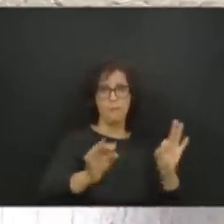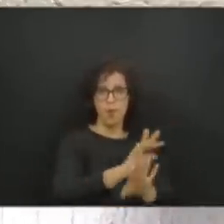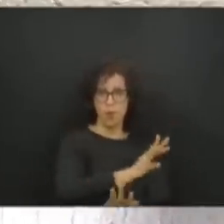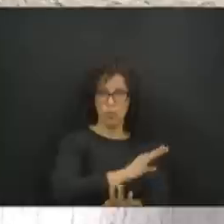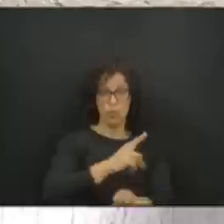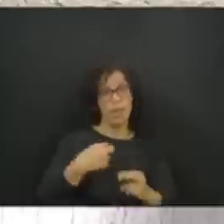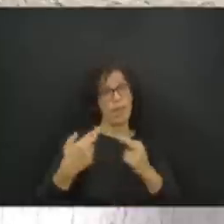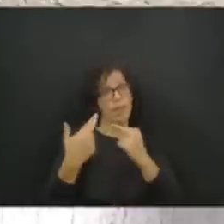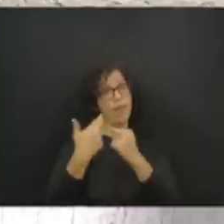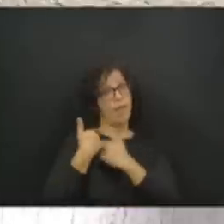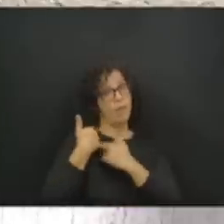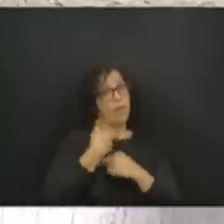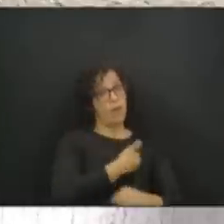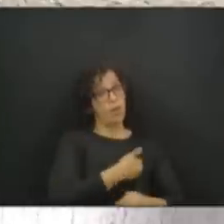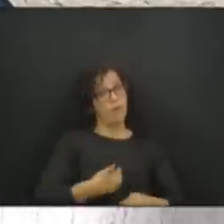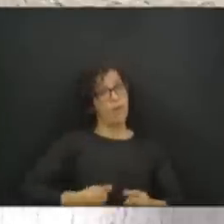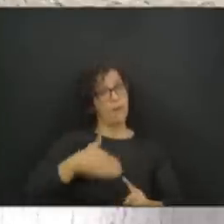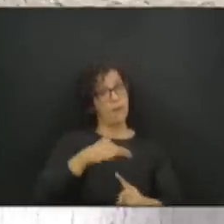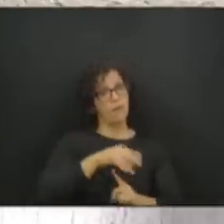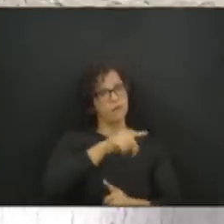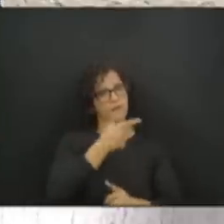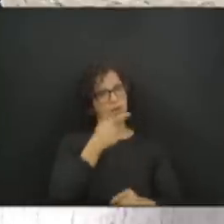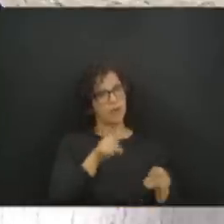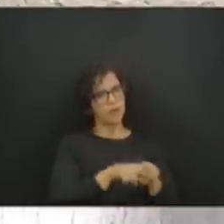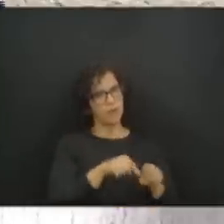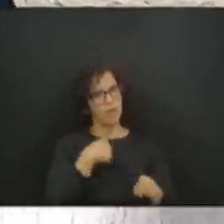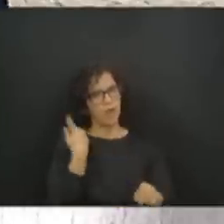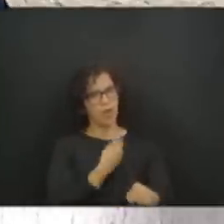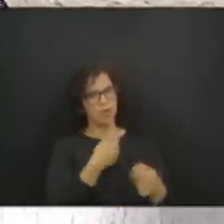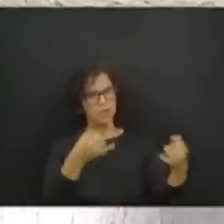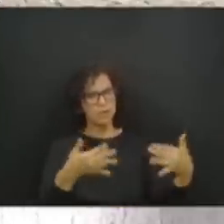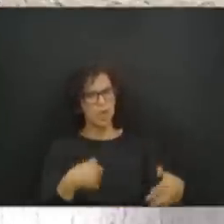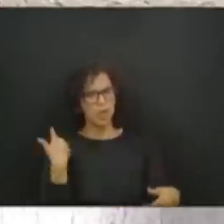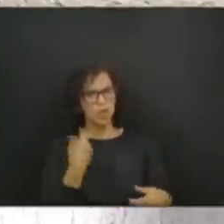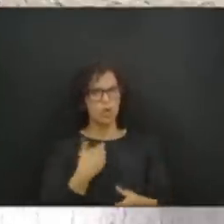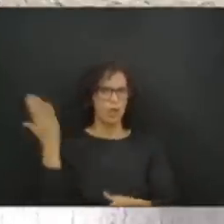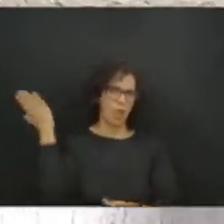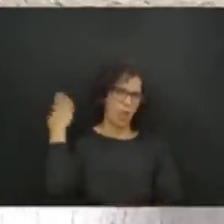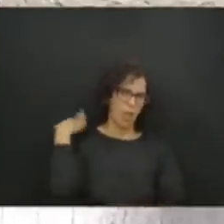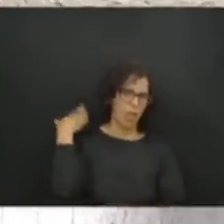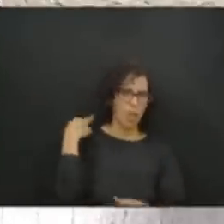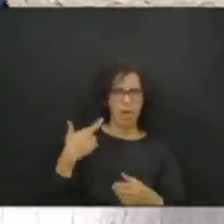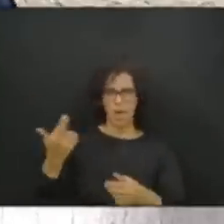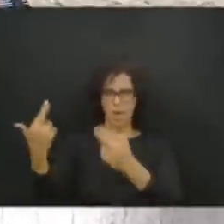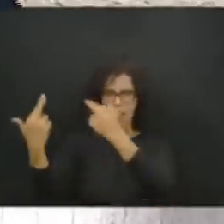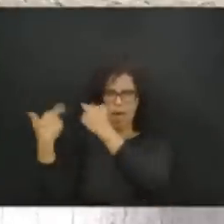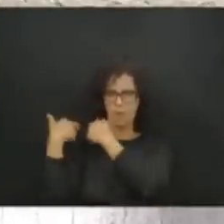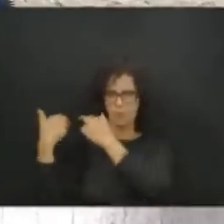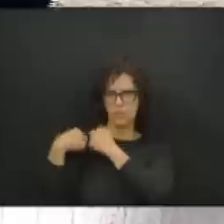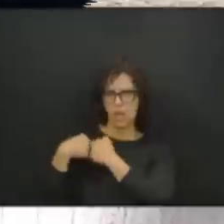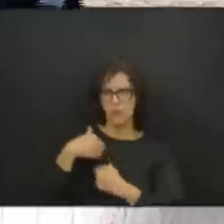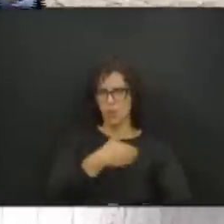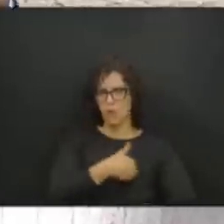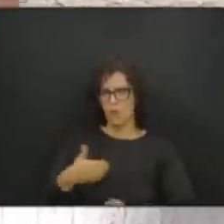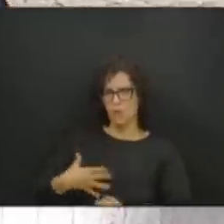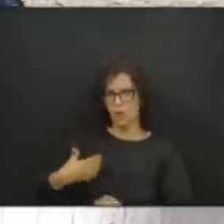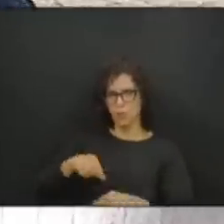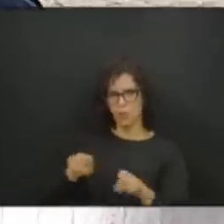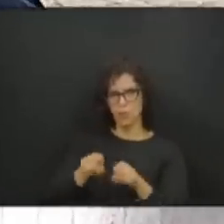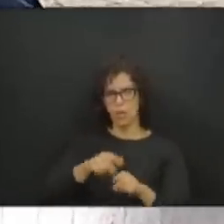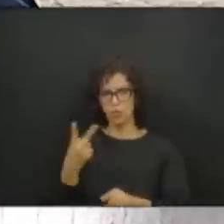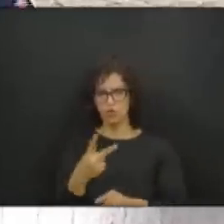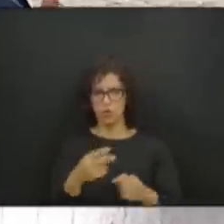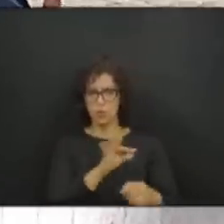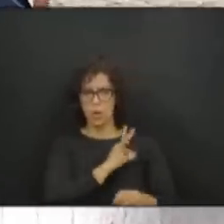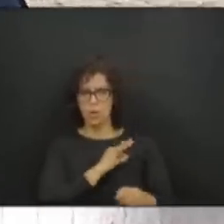entregue E ai vossa excelência Vem aqui agora tentar jogar nas costas do governador Ratinho Junior que a culpa dele da